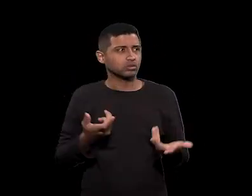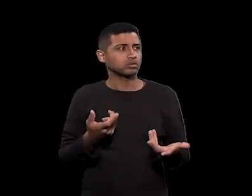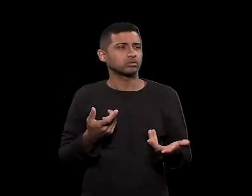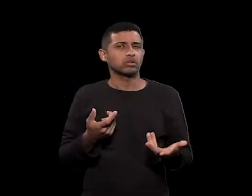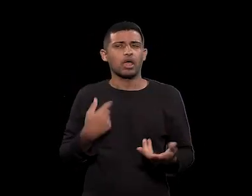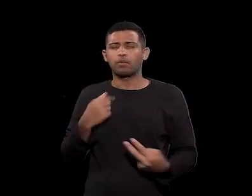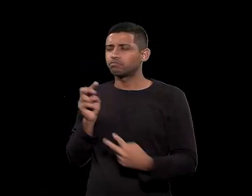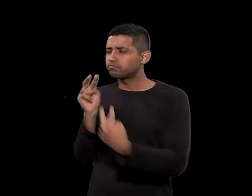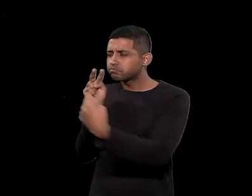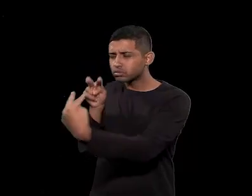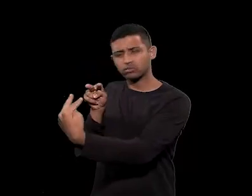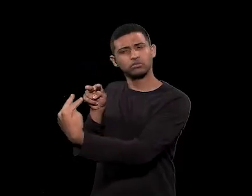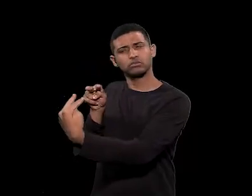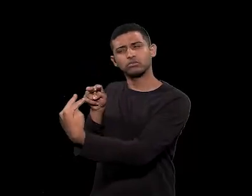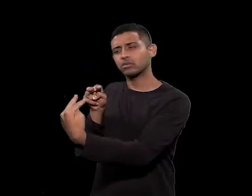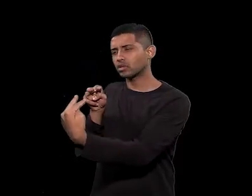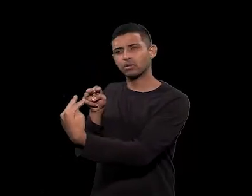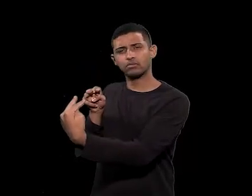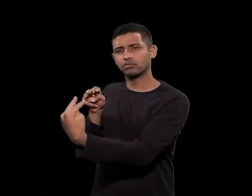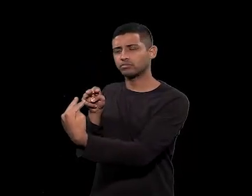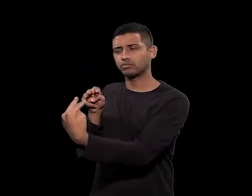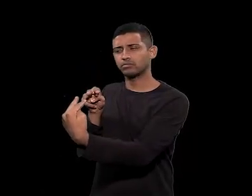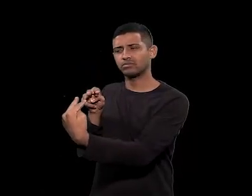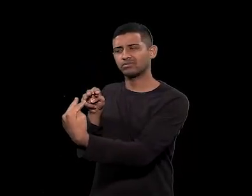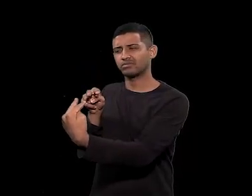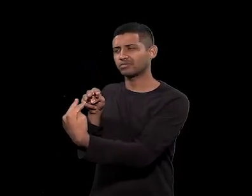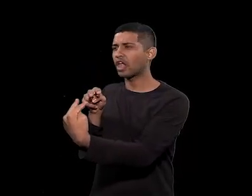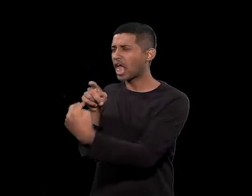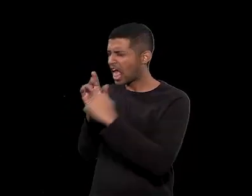polares. Ela, olhando no fundo dos olhos do urso,